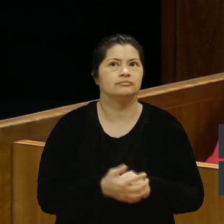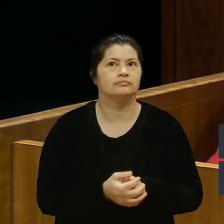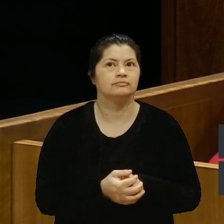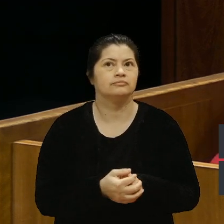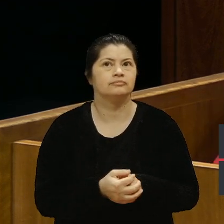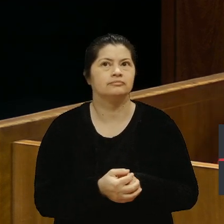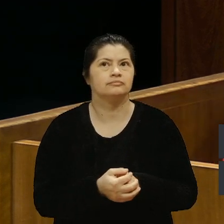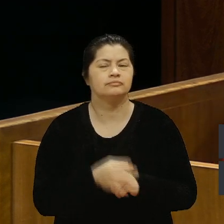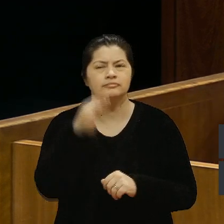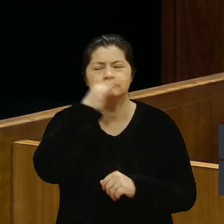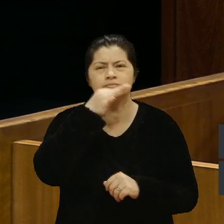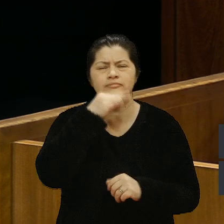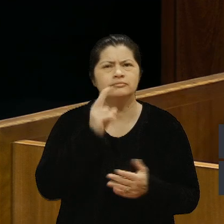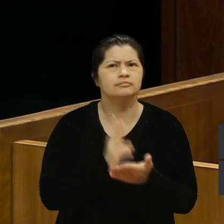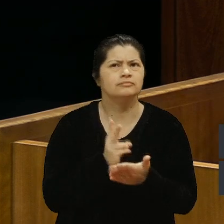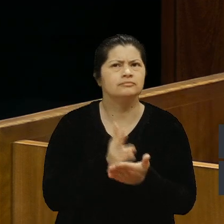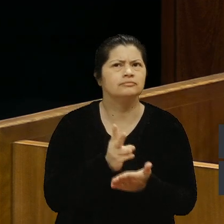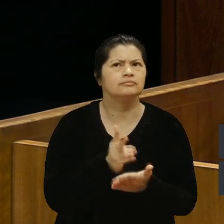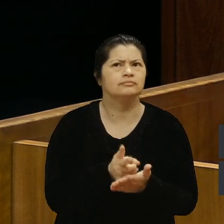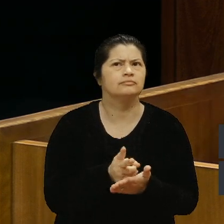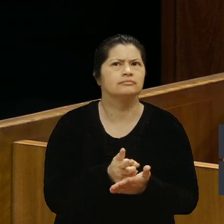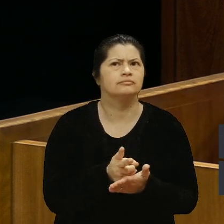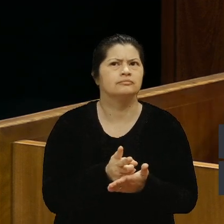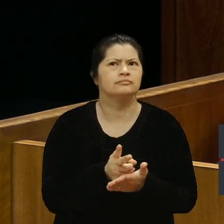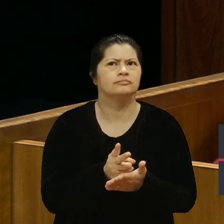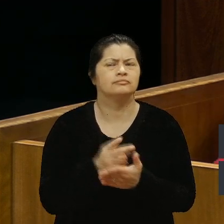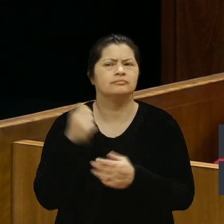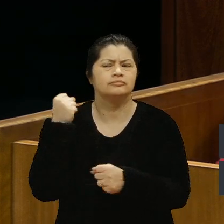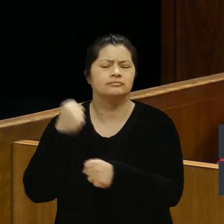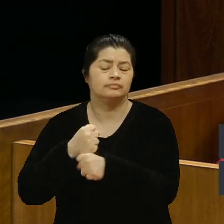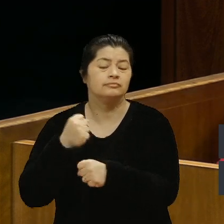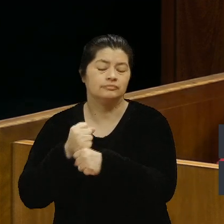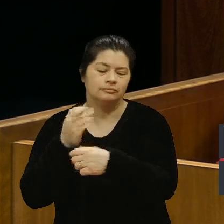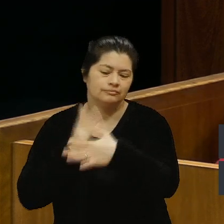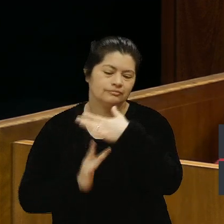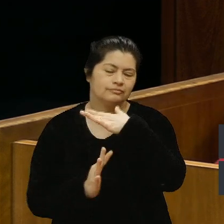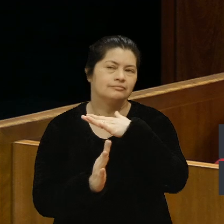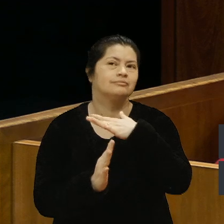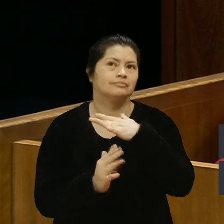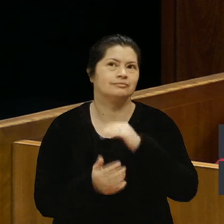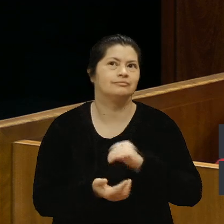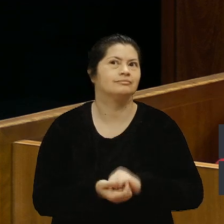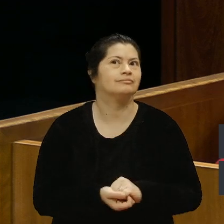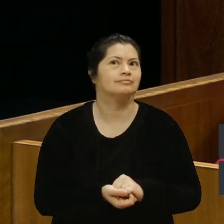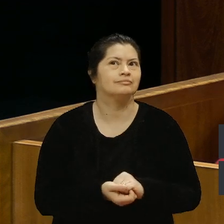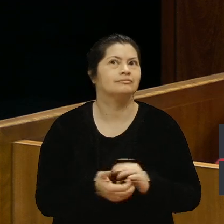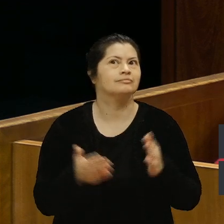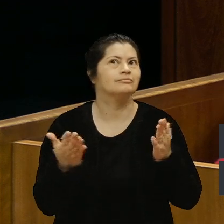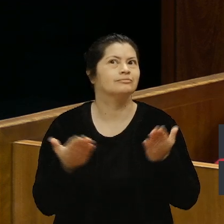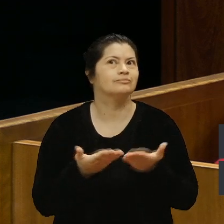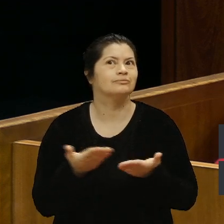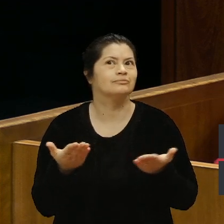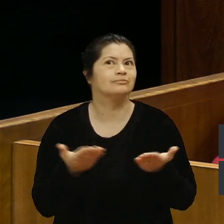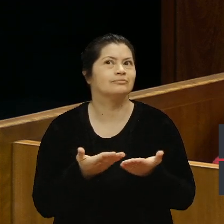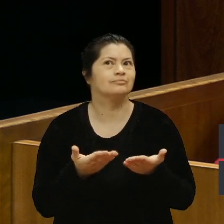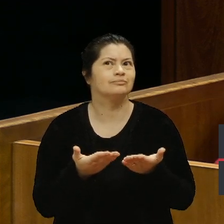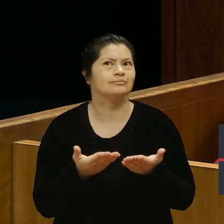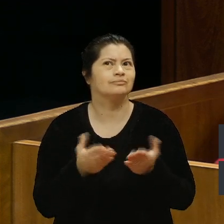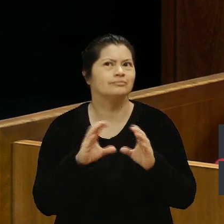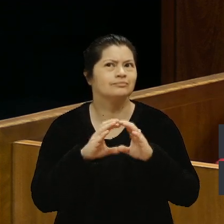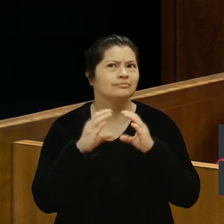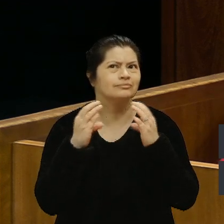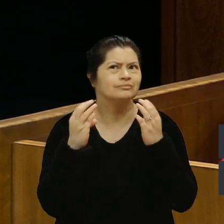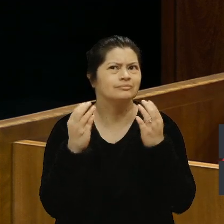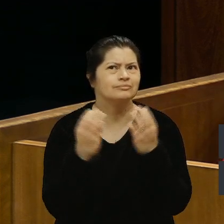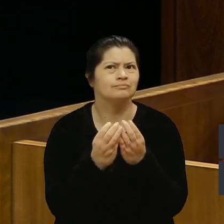Caxias do Sul sempre construída por imigrantes, né? E hoje a minha comunidade está